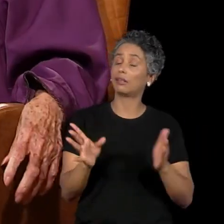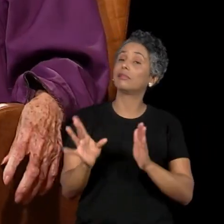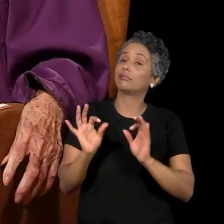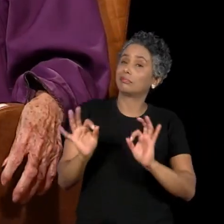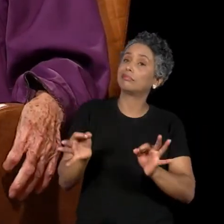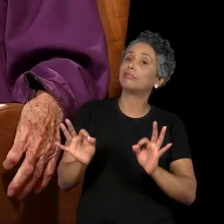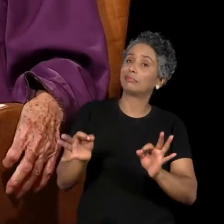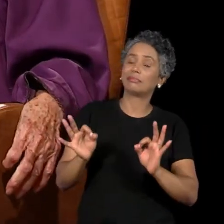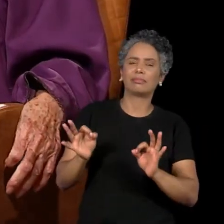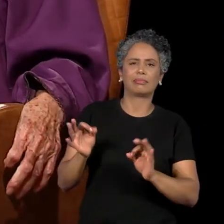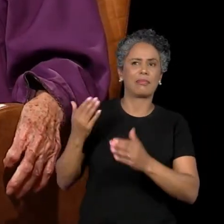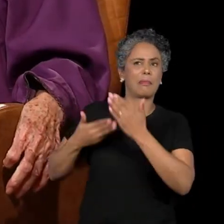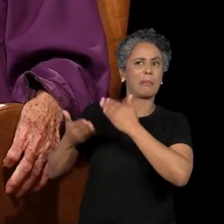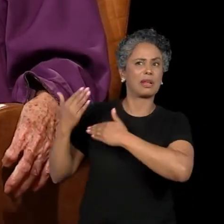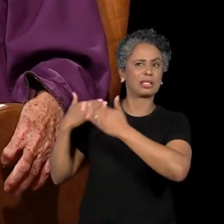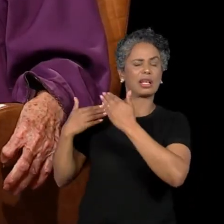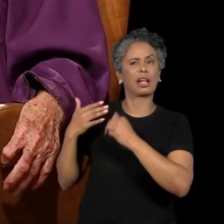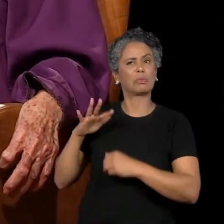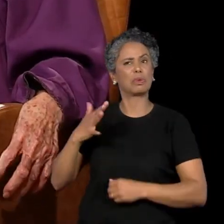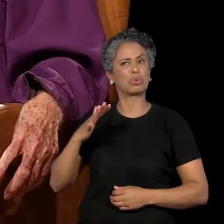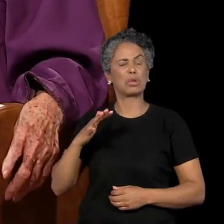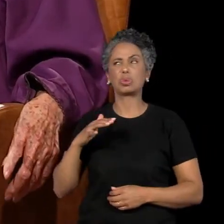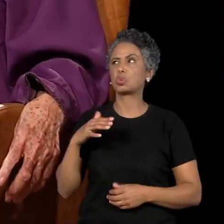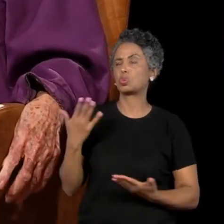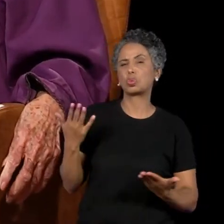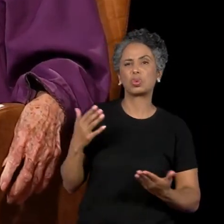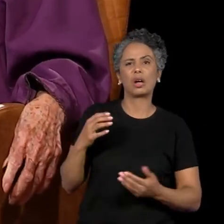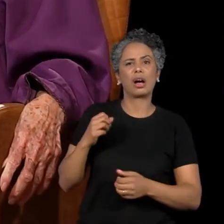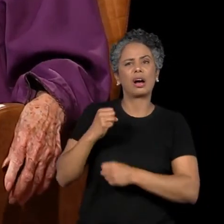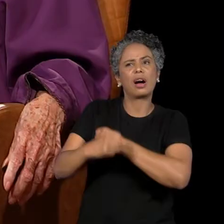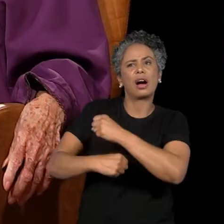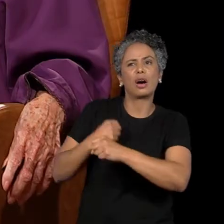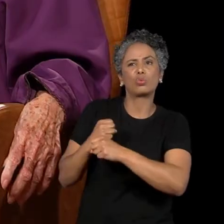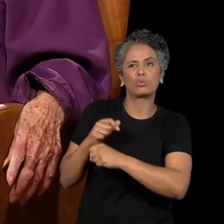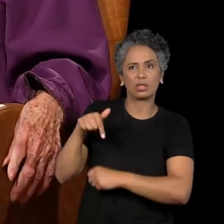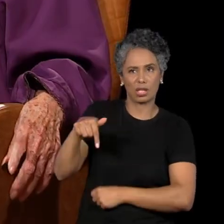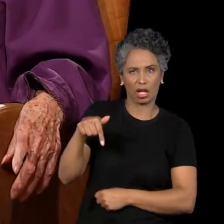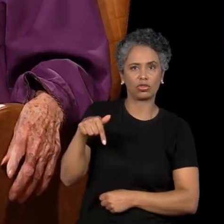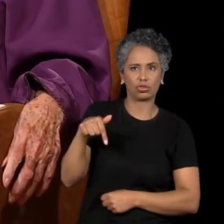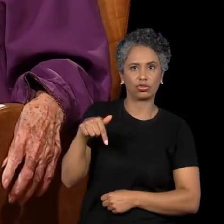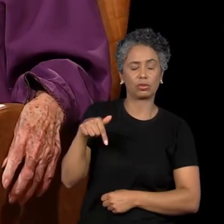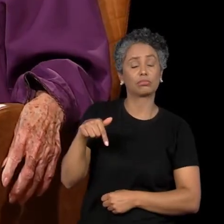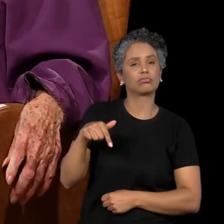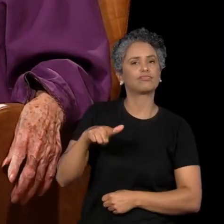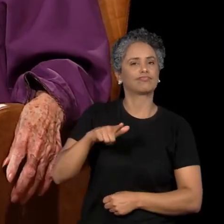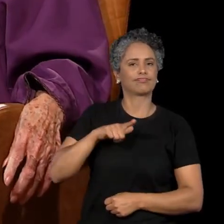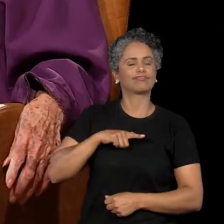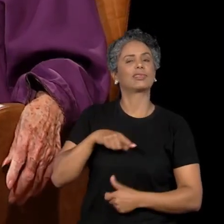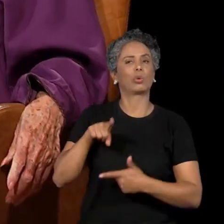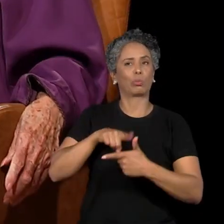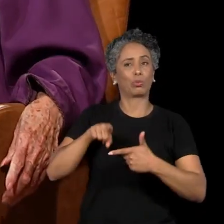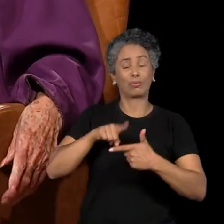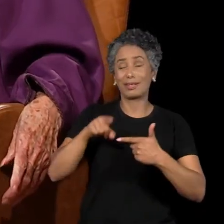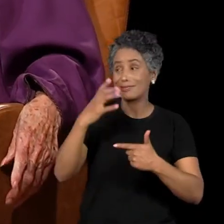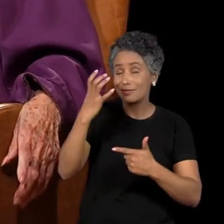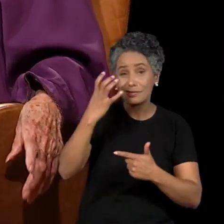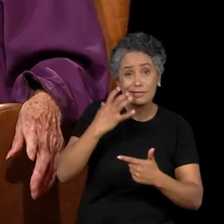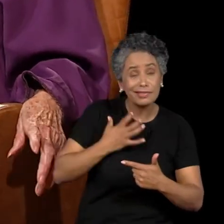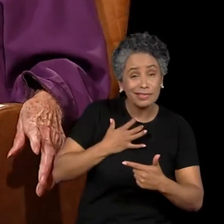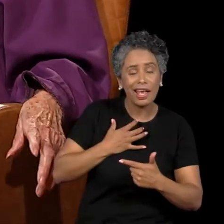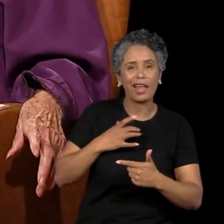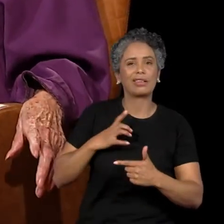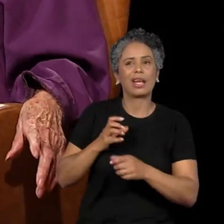aí. Ele pegou uma lordose na coluna. Então, estava